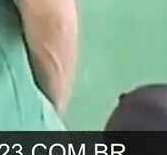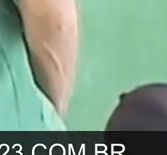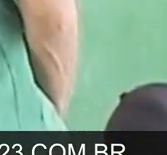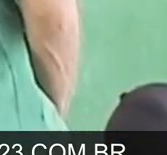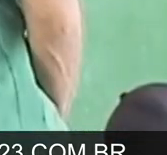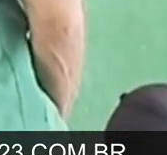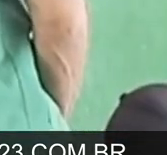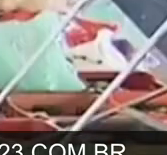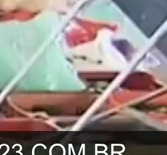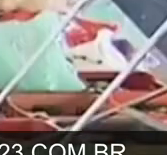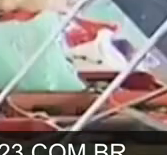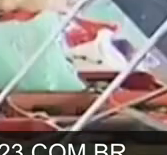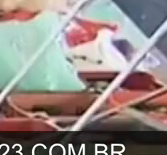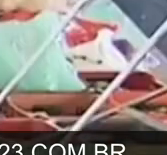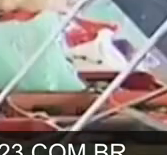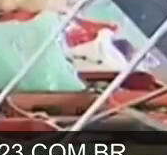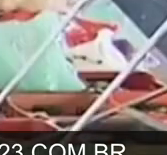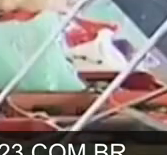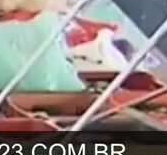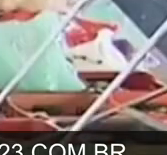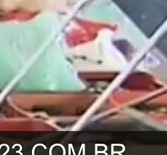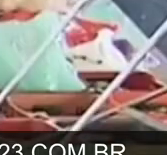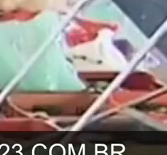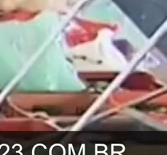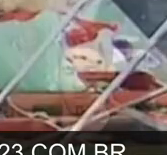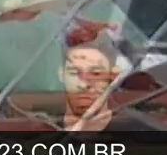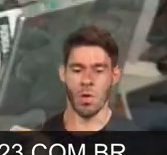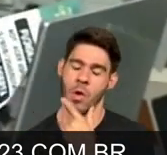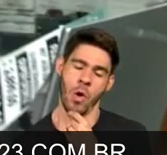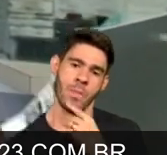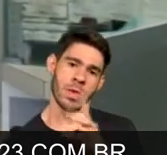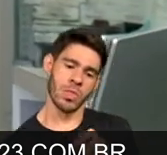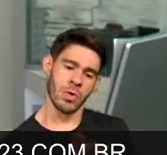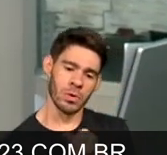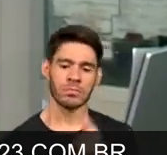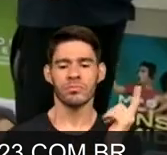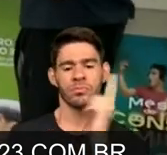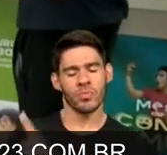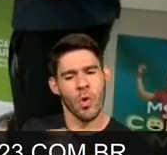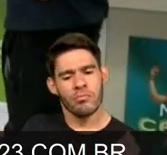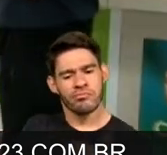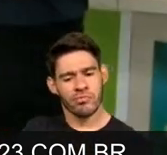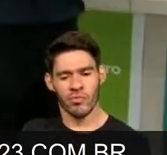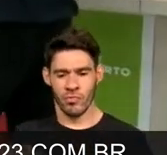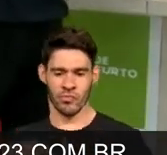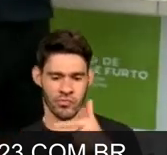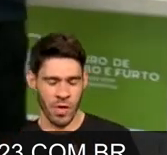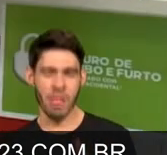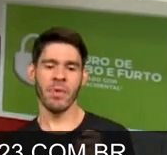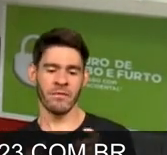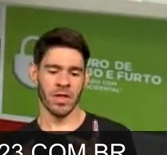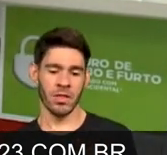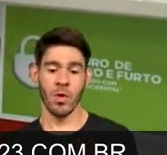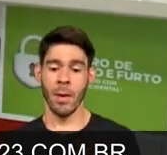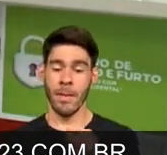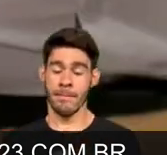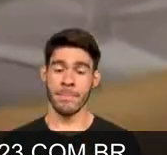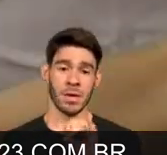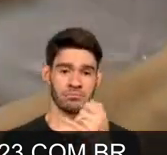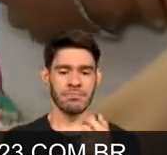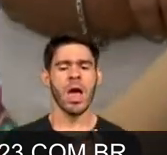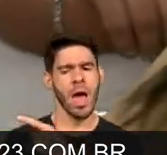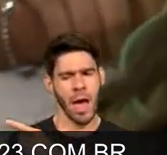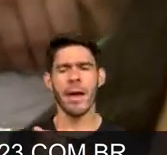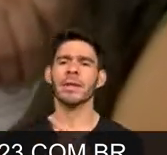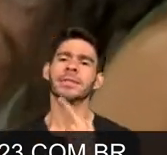Vamos acompanhar na reportagem. O Douglas conseguiu uma vaga de emprego como vendedor em janeiro. Era o posto que